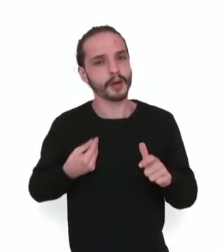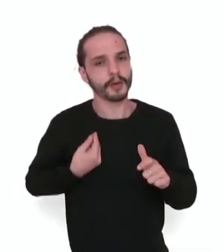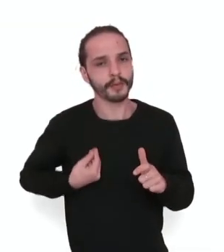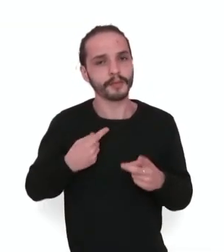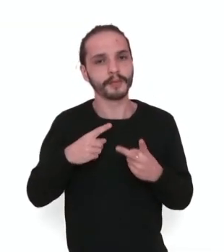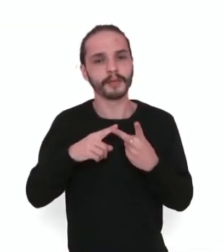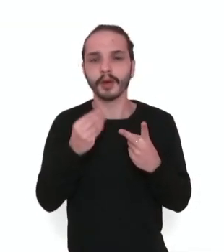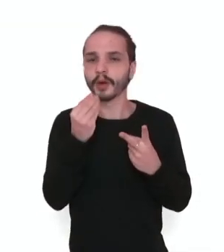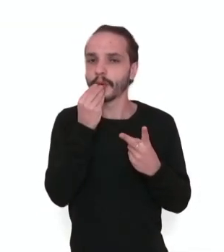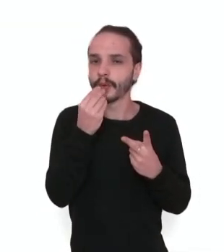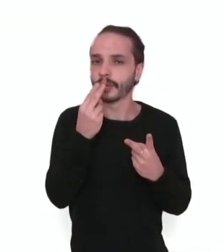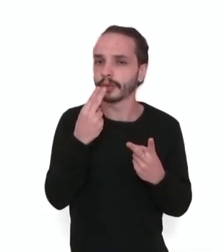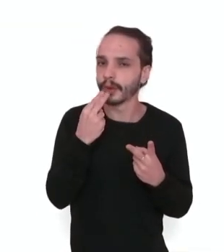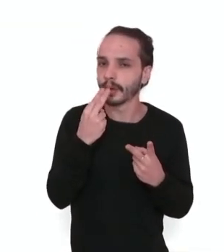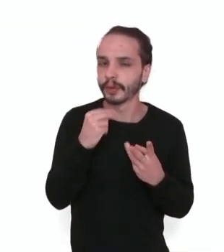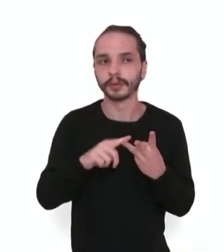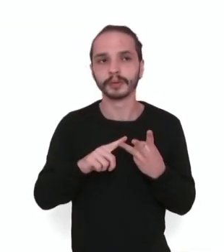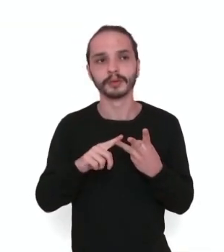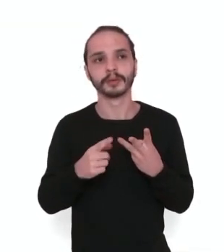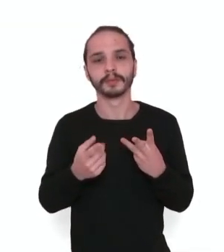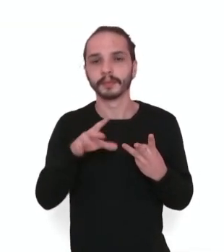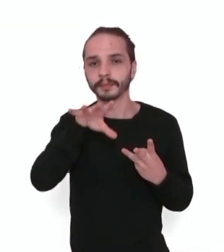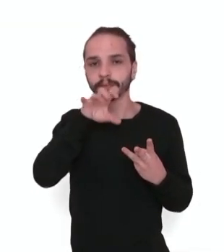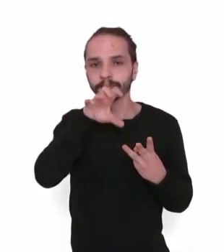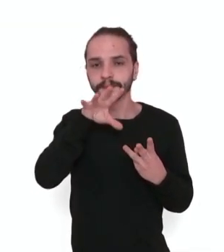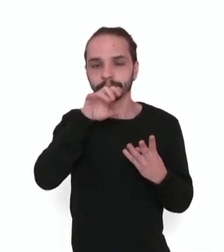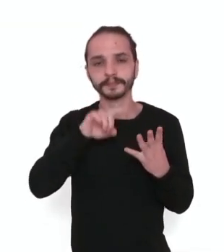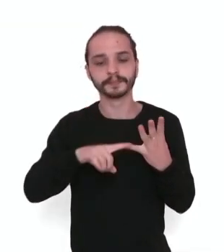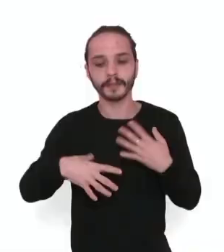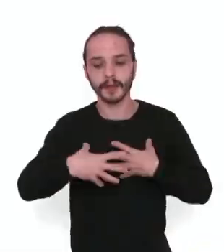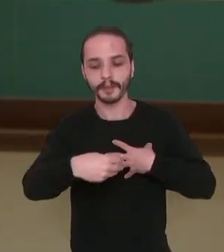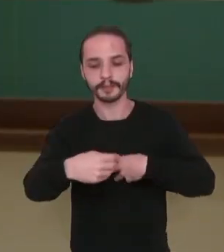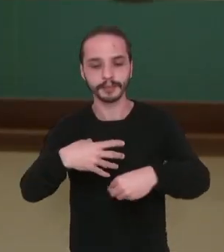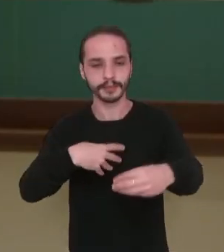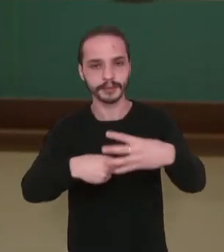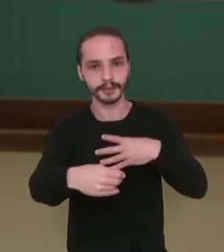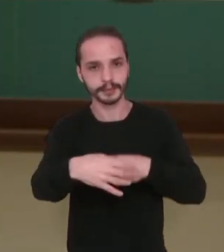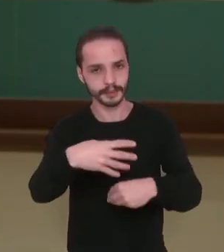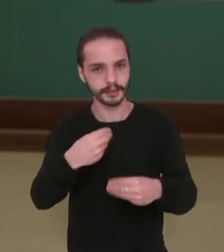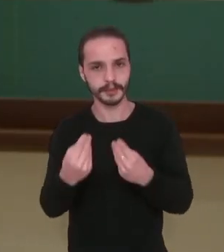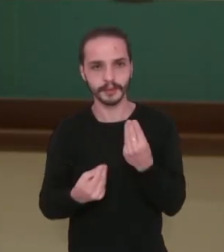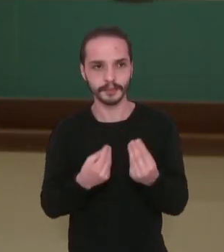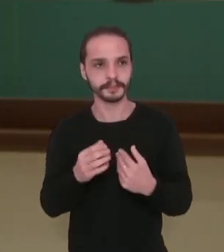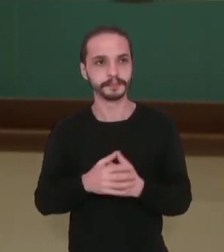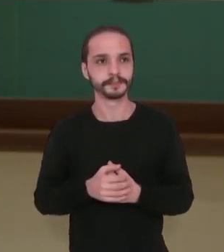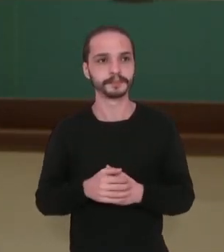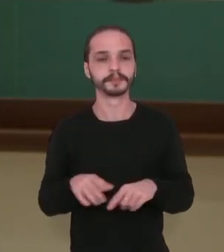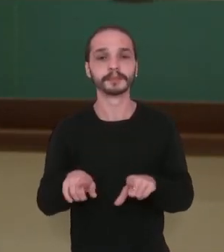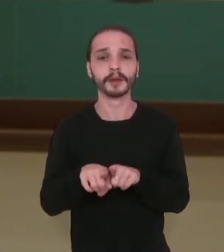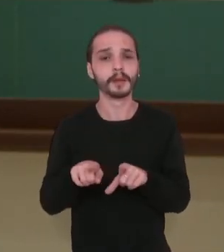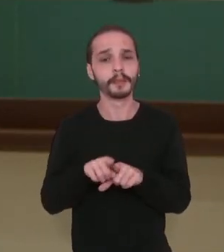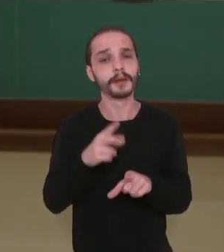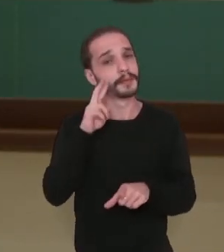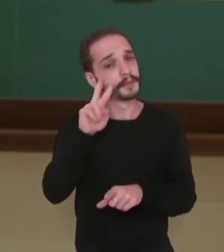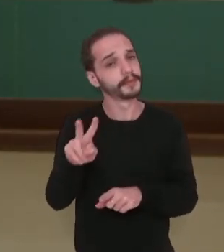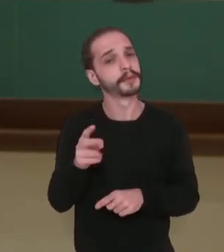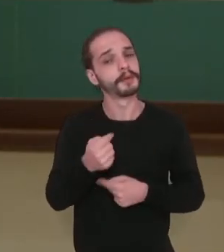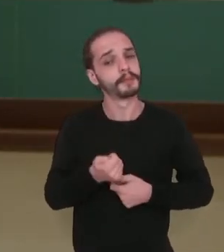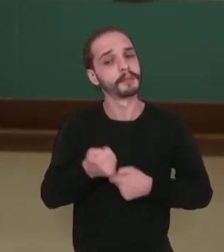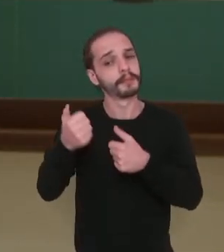a nutrição, a respiração e a reprodução. Também vimos os benefícios que